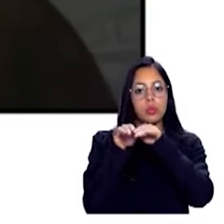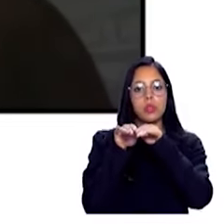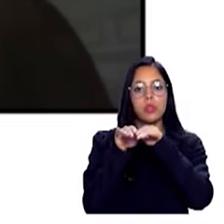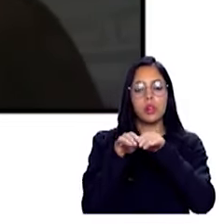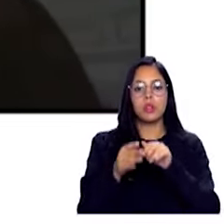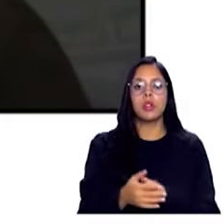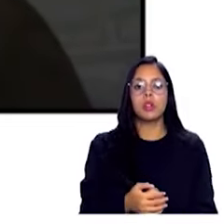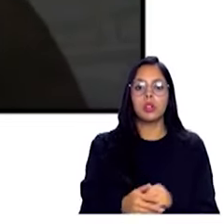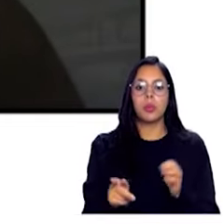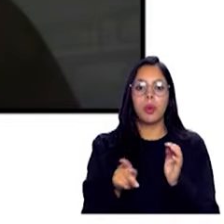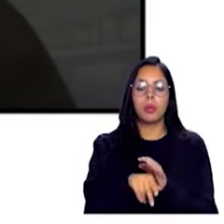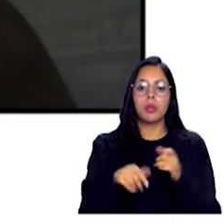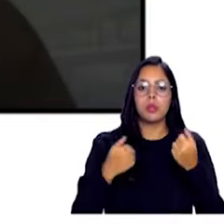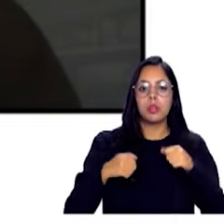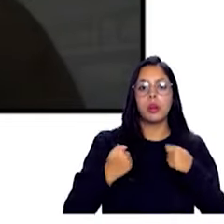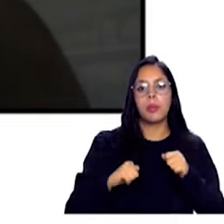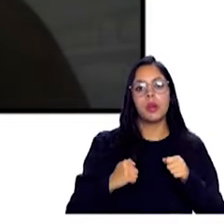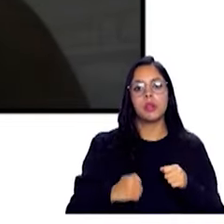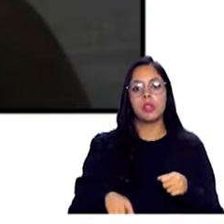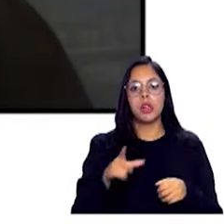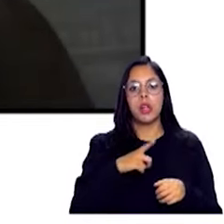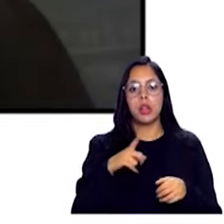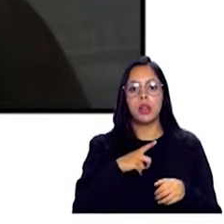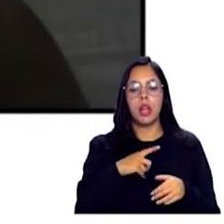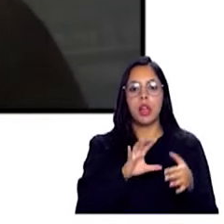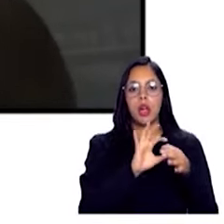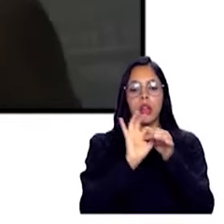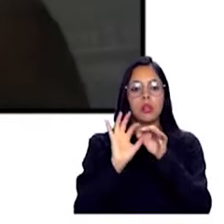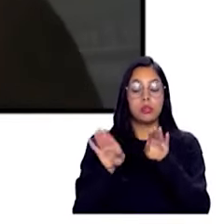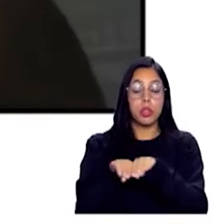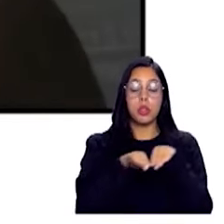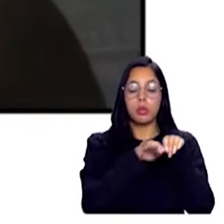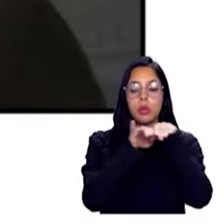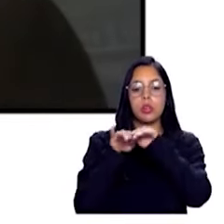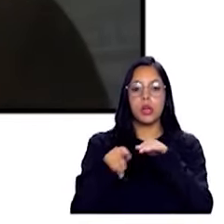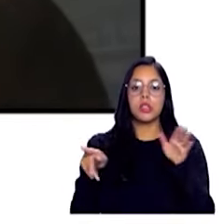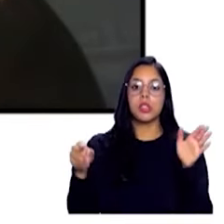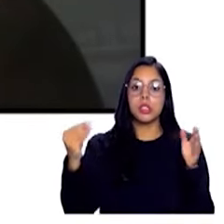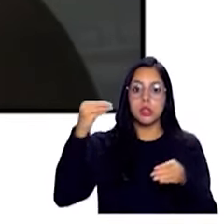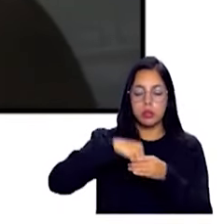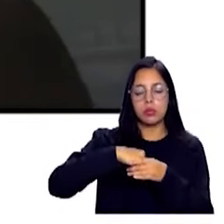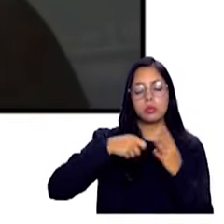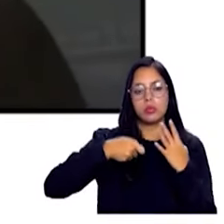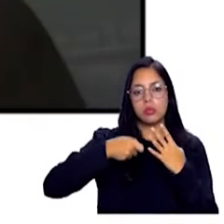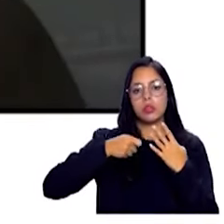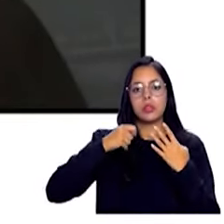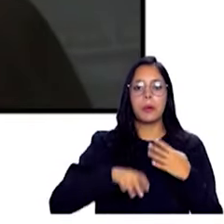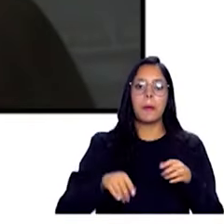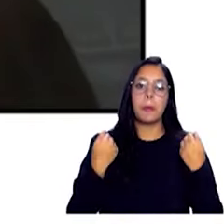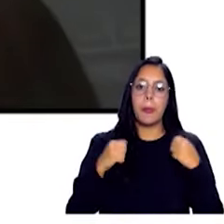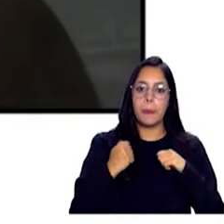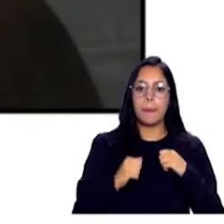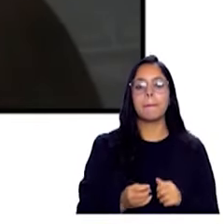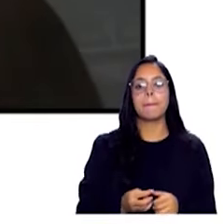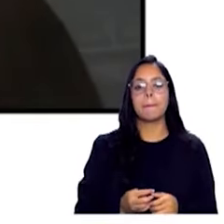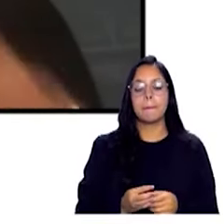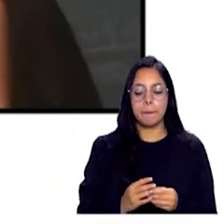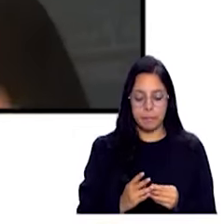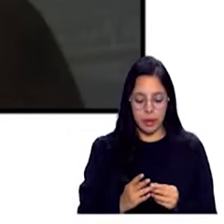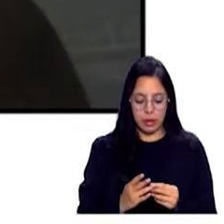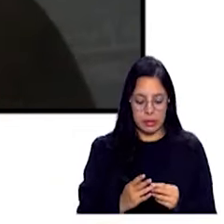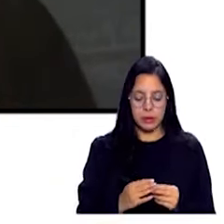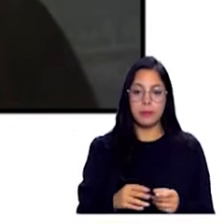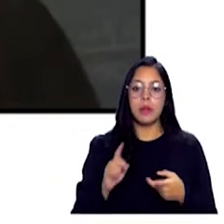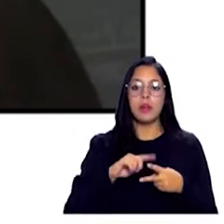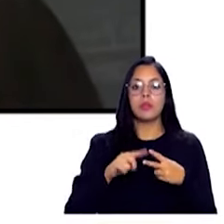Justamente na necessidade de uniformização da jurisprudência duas situações me chamaram atenção eh